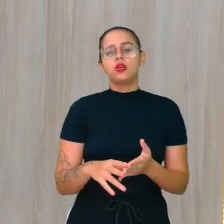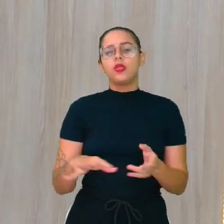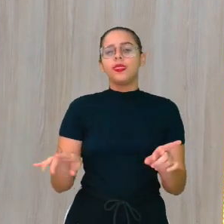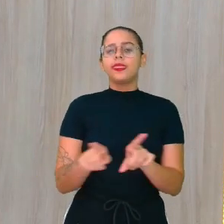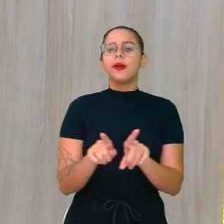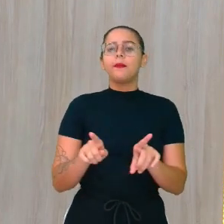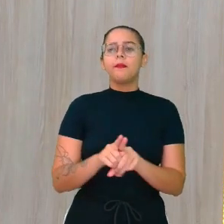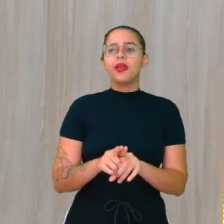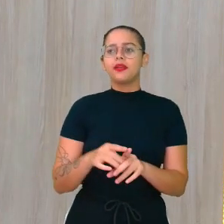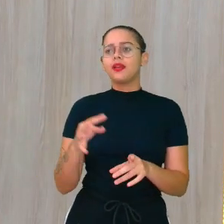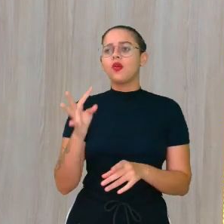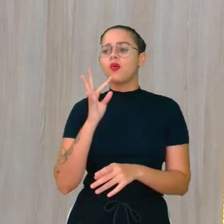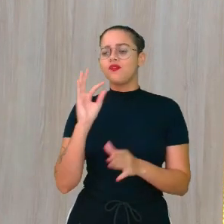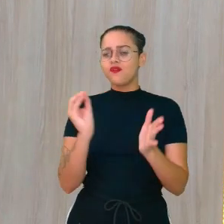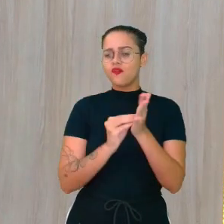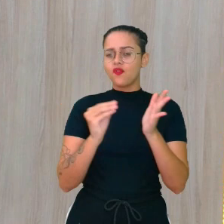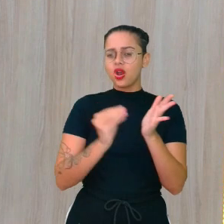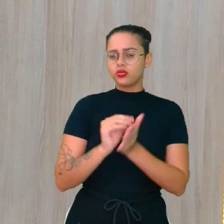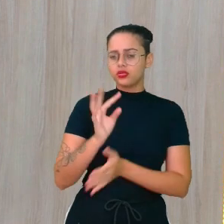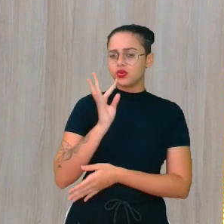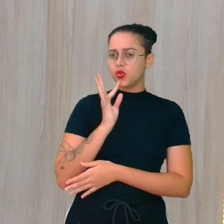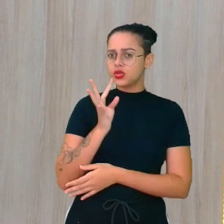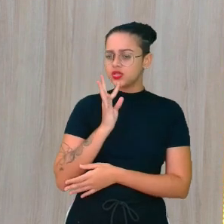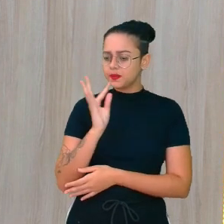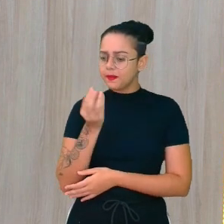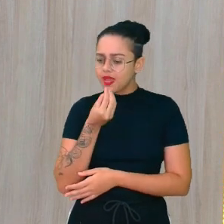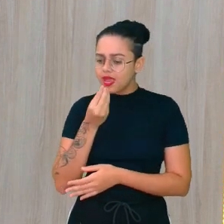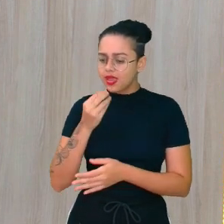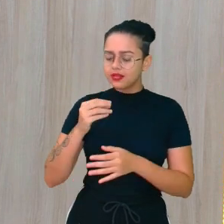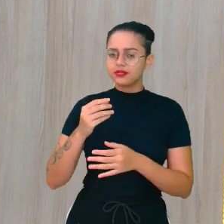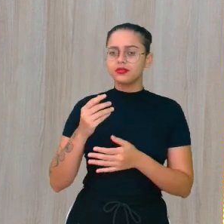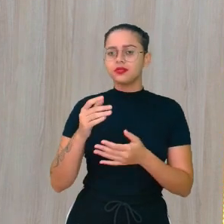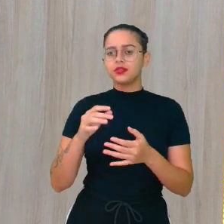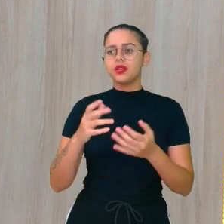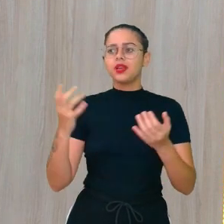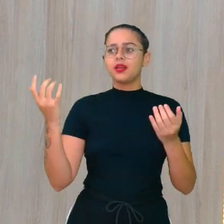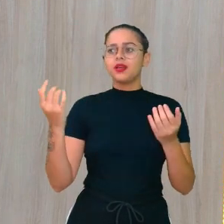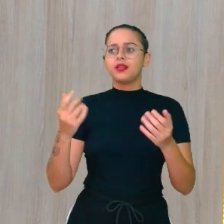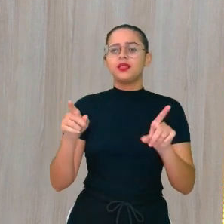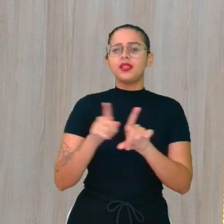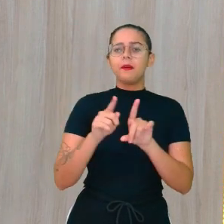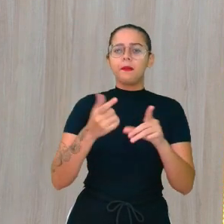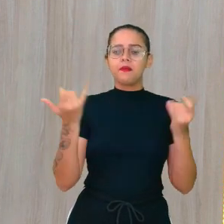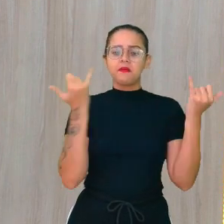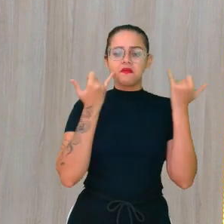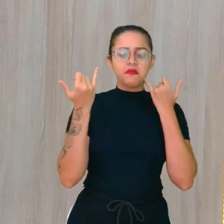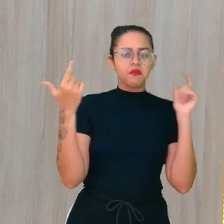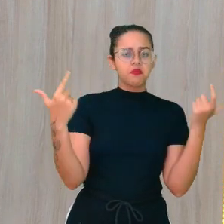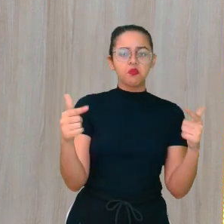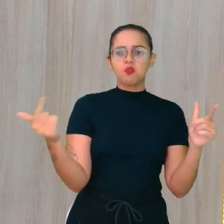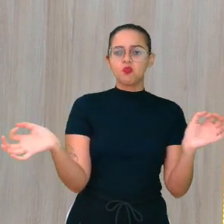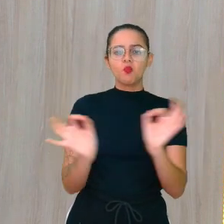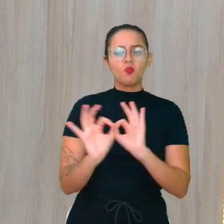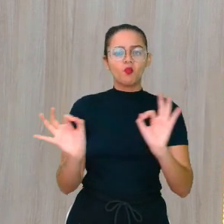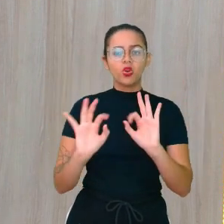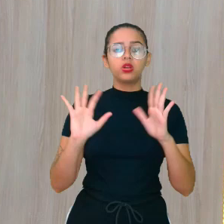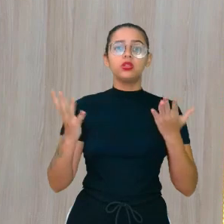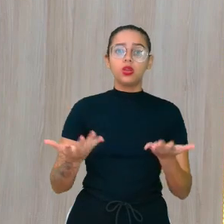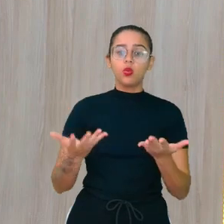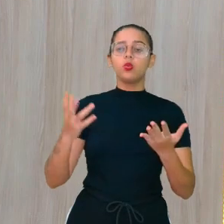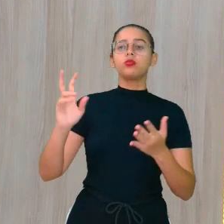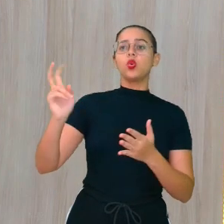conhecimento errado, né, sobre algum tema, pelas informações, pela desinformação. Então,